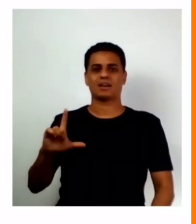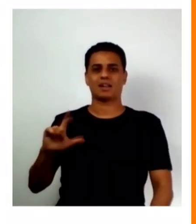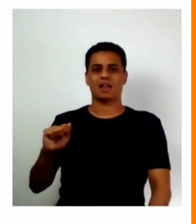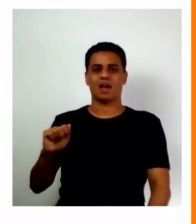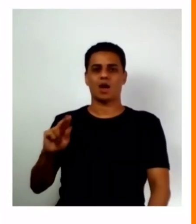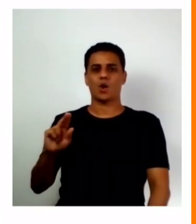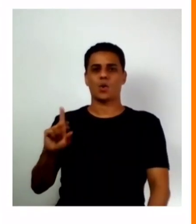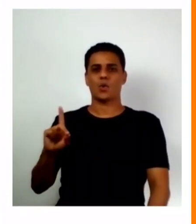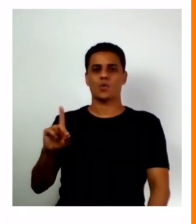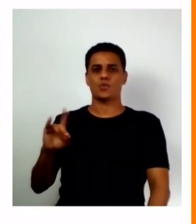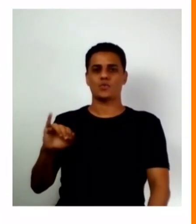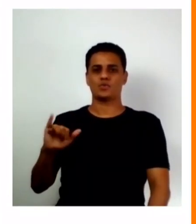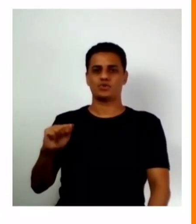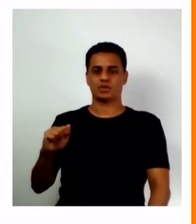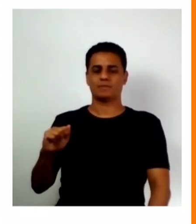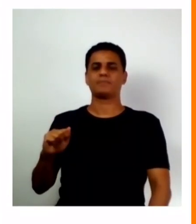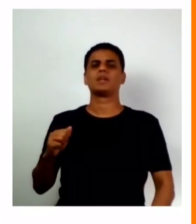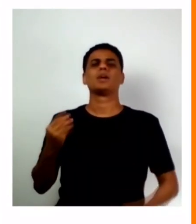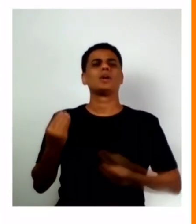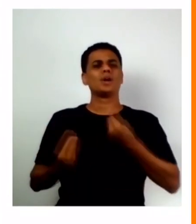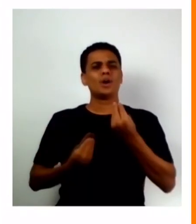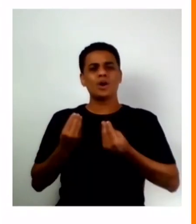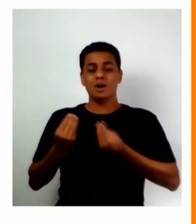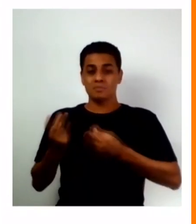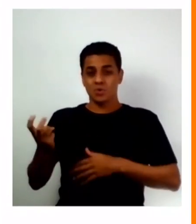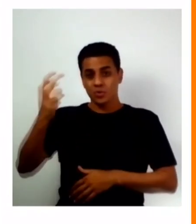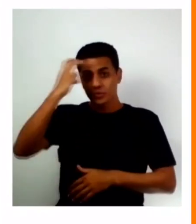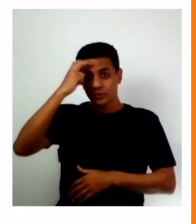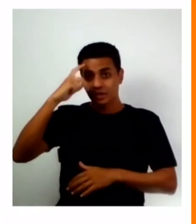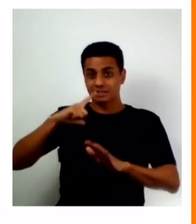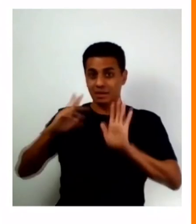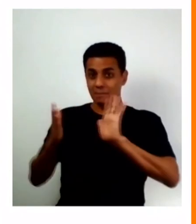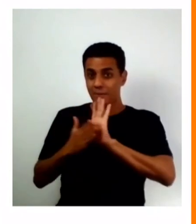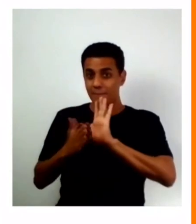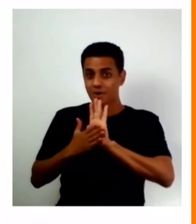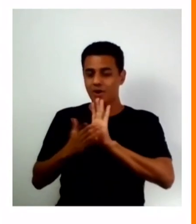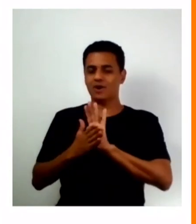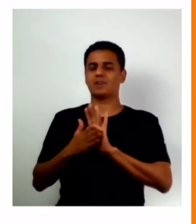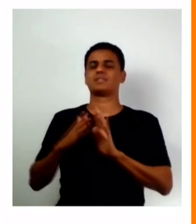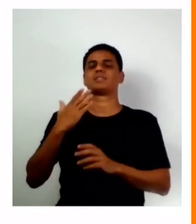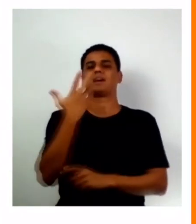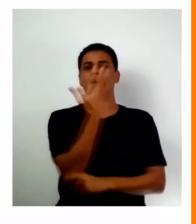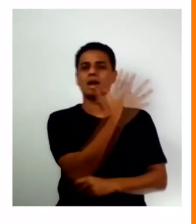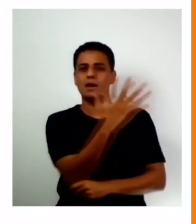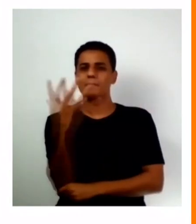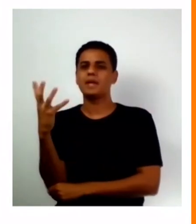pautar a cultura e o meio ambiente para um patrocinador?